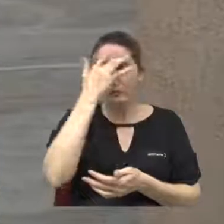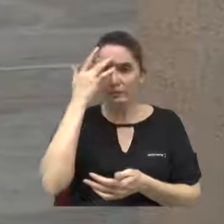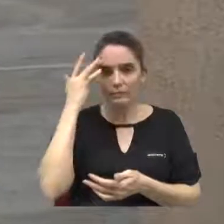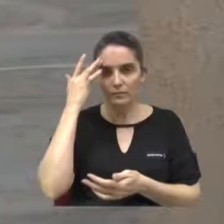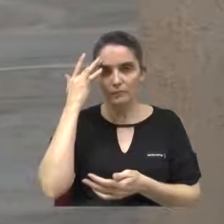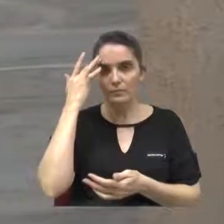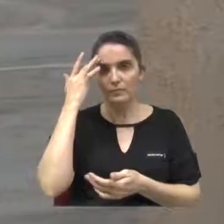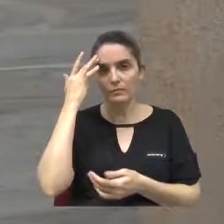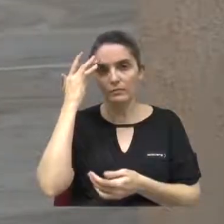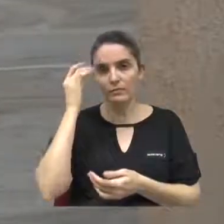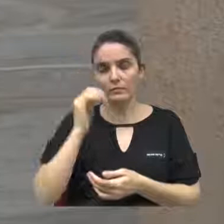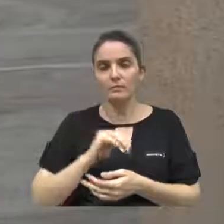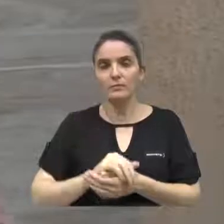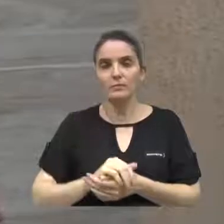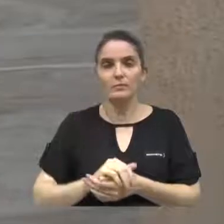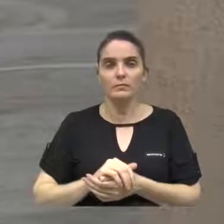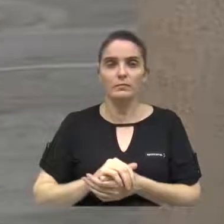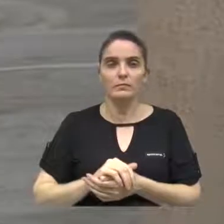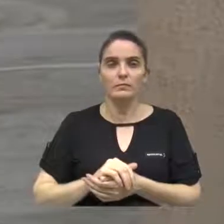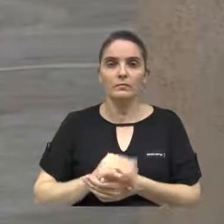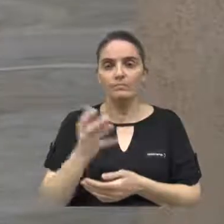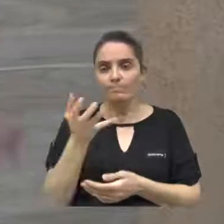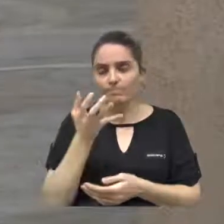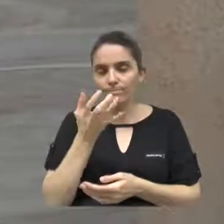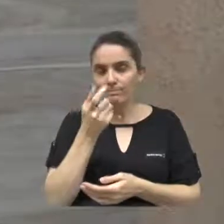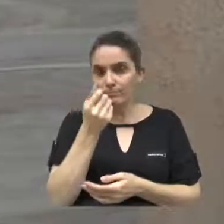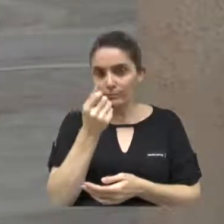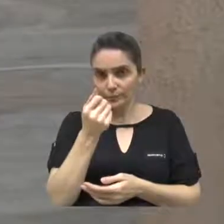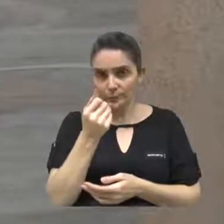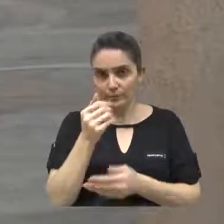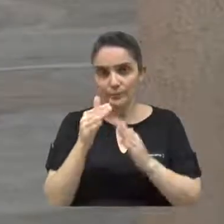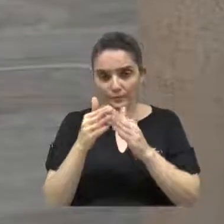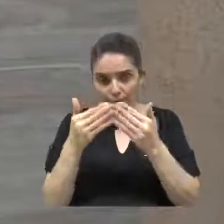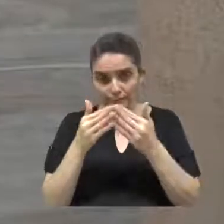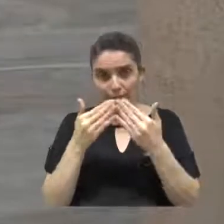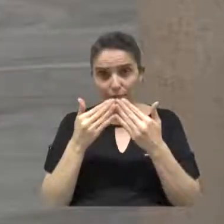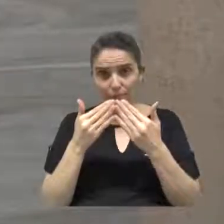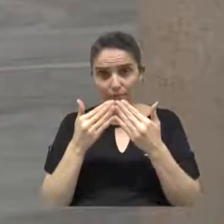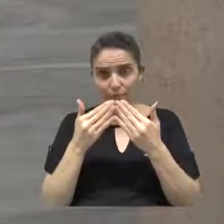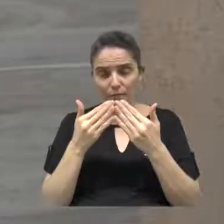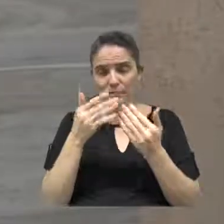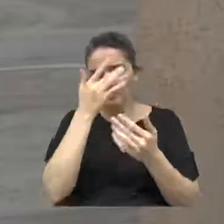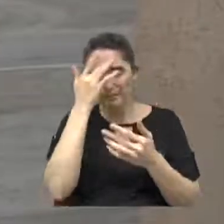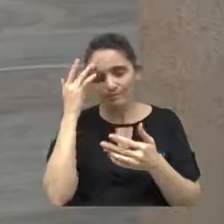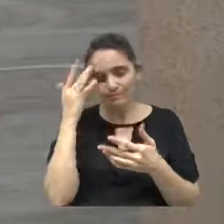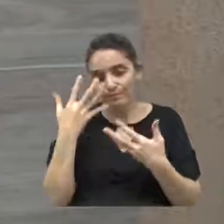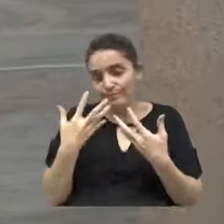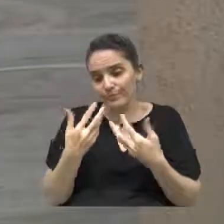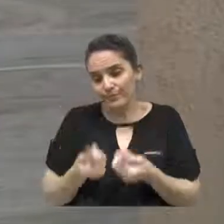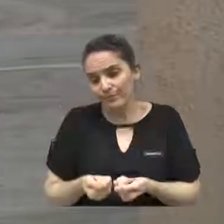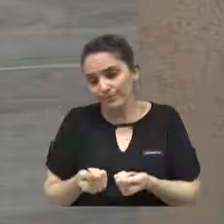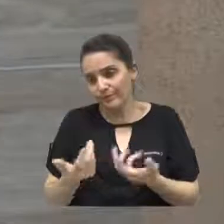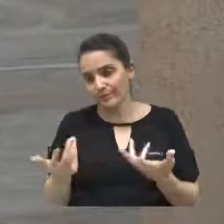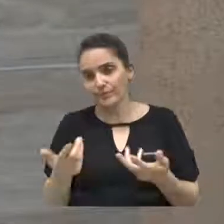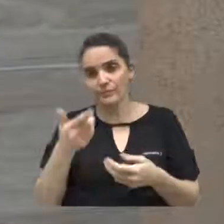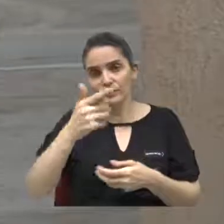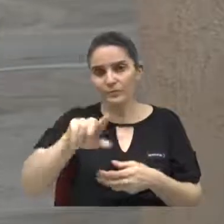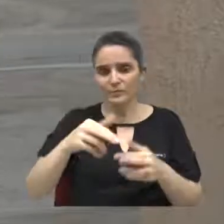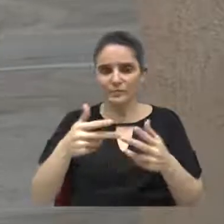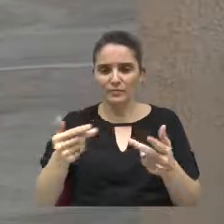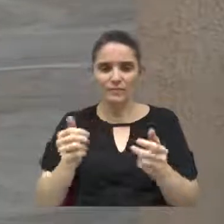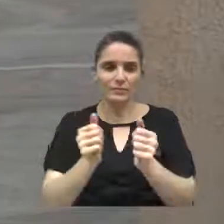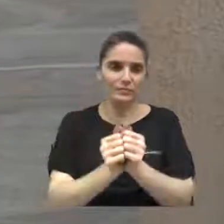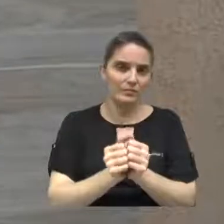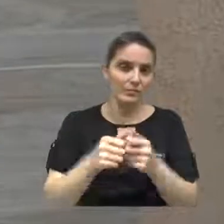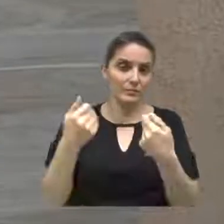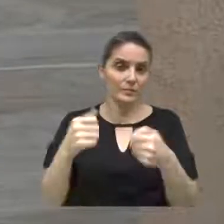ainda, para ter o empréstimo, aceitando uma outra colocação. E aqui é